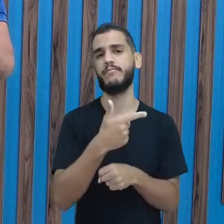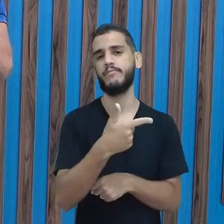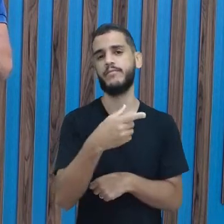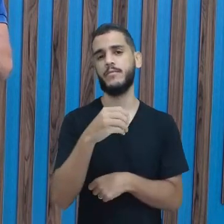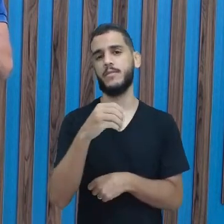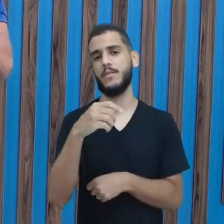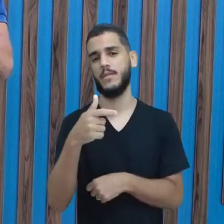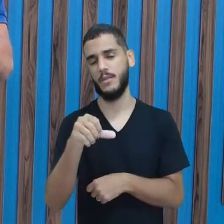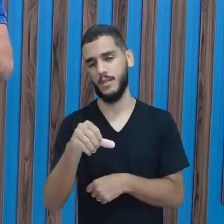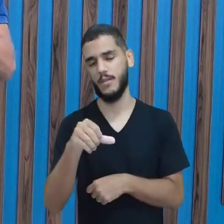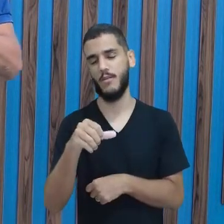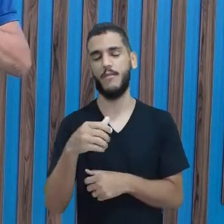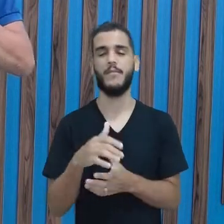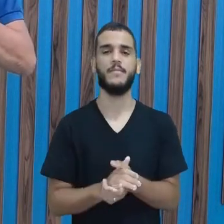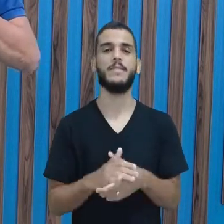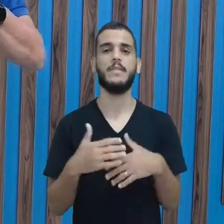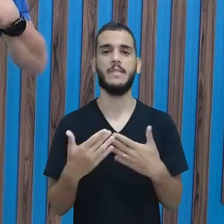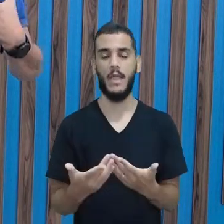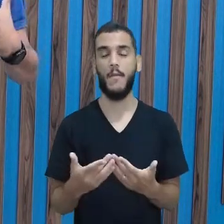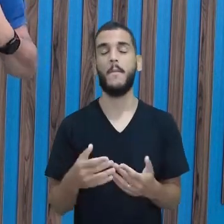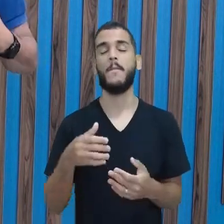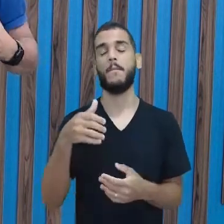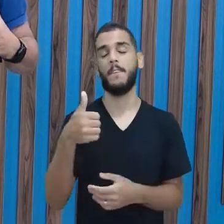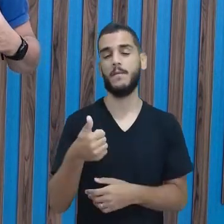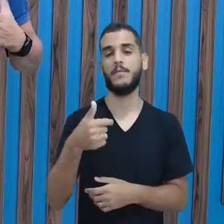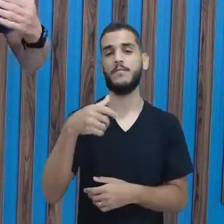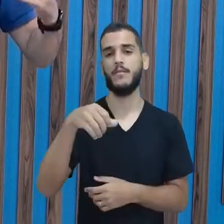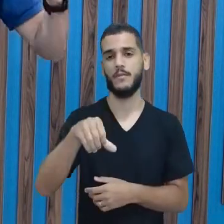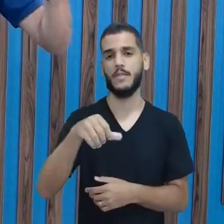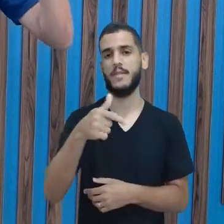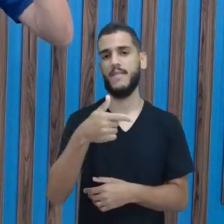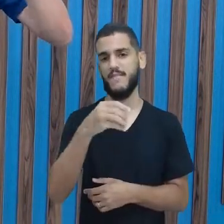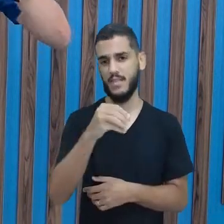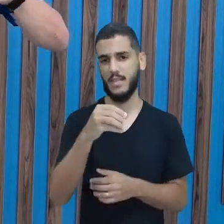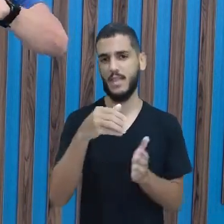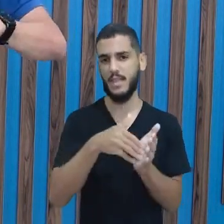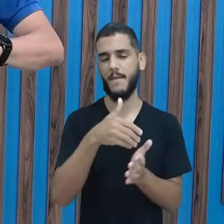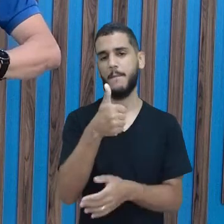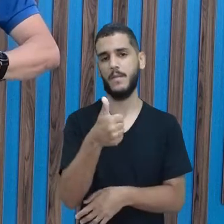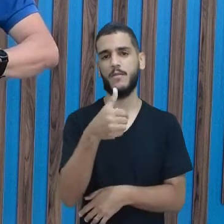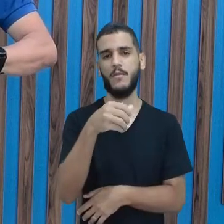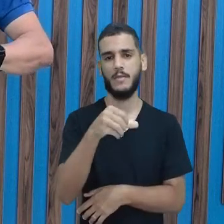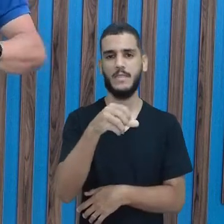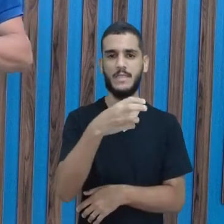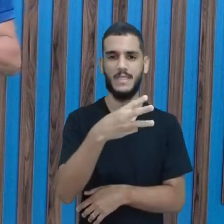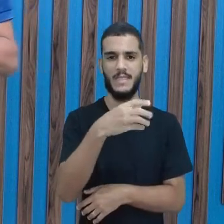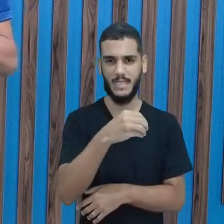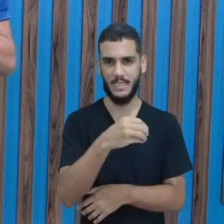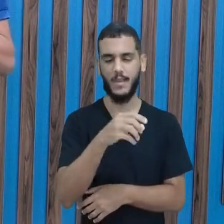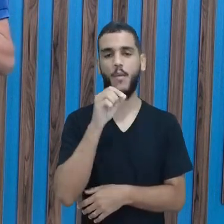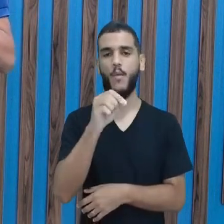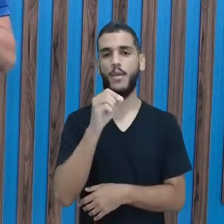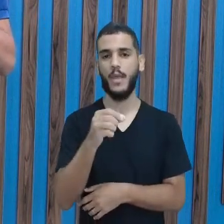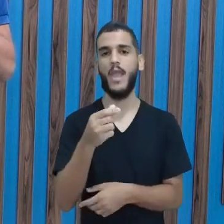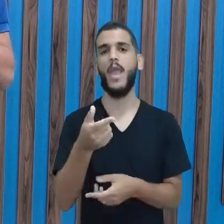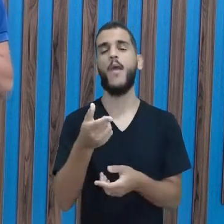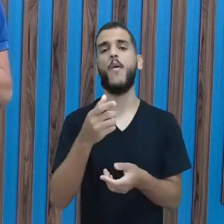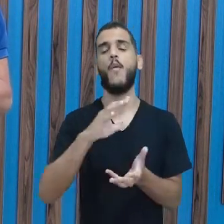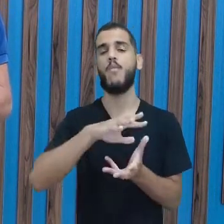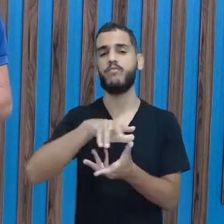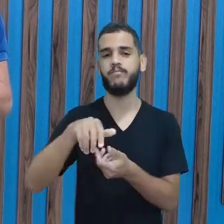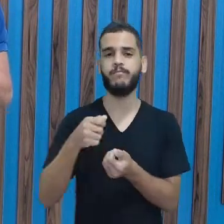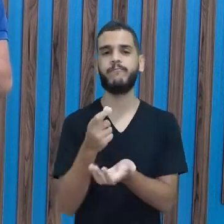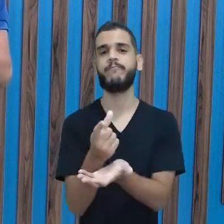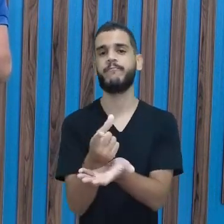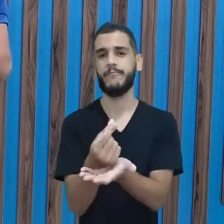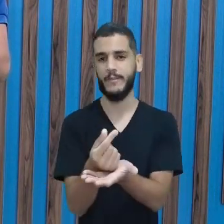1920 até 1930, o mundo capitalista entrou em crise. Ora, o